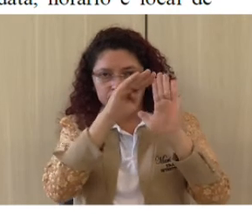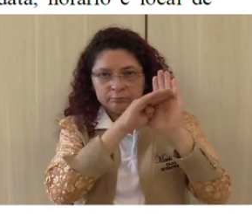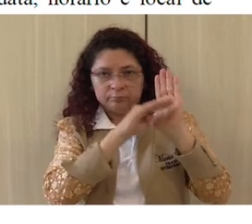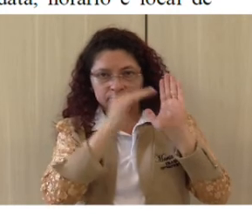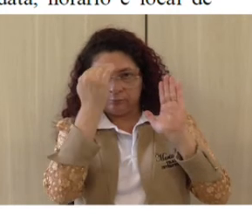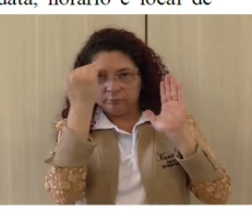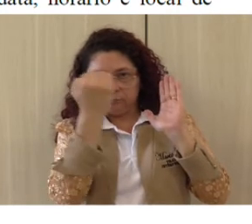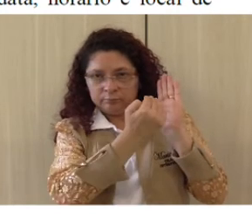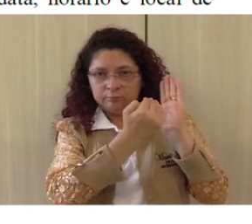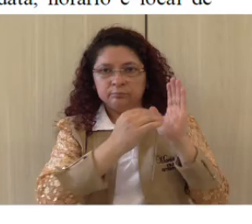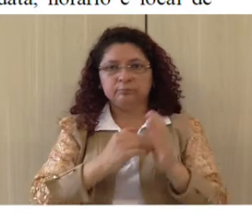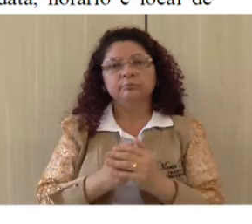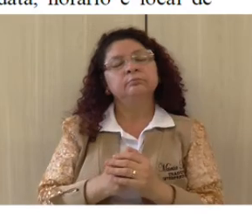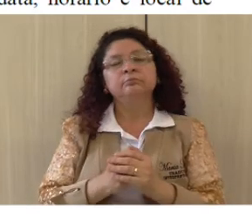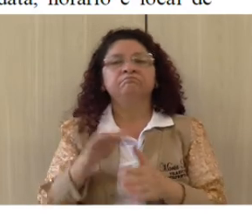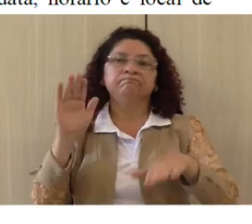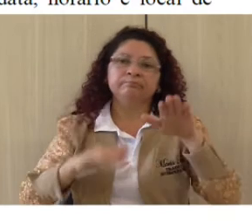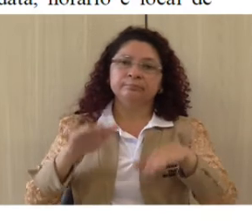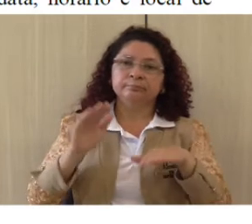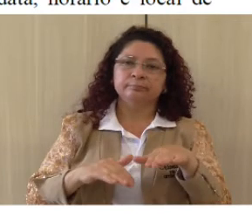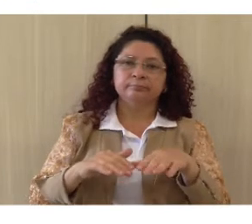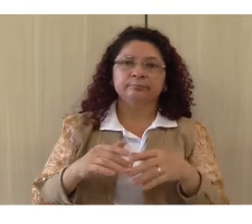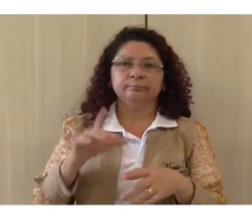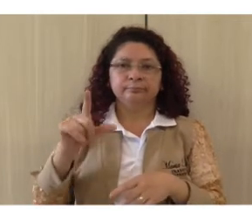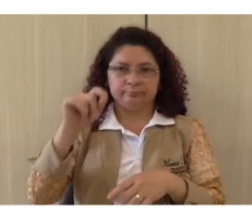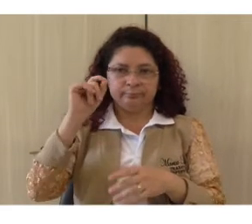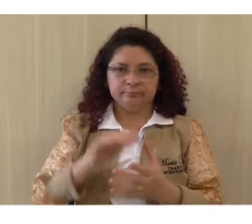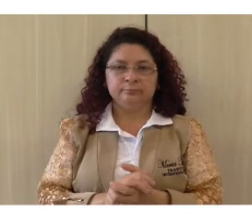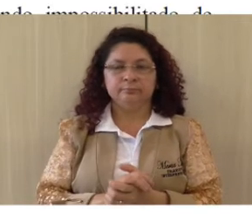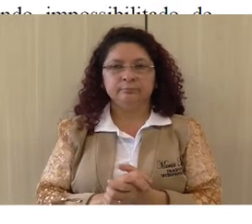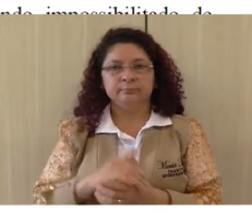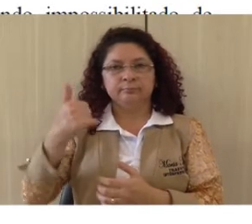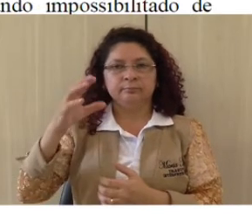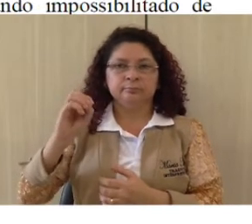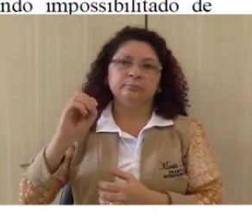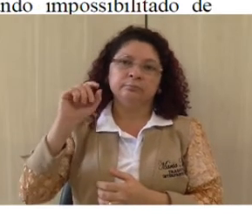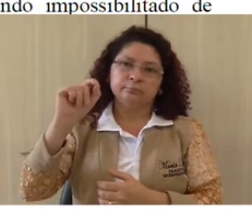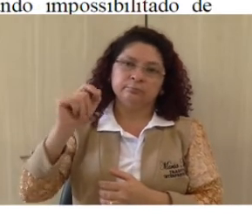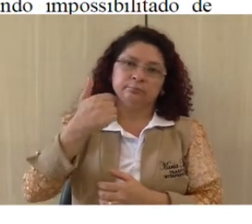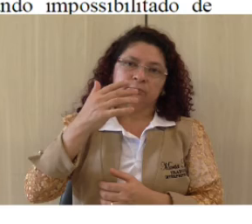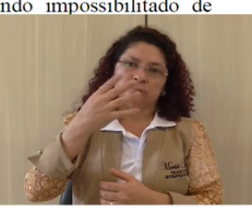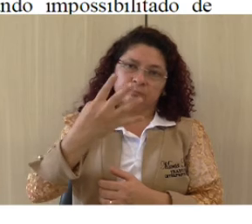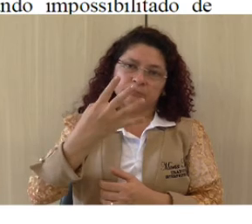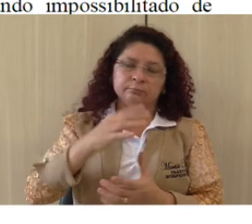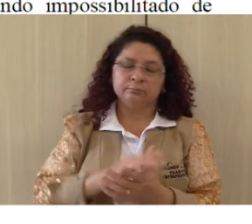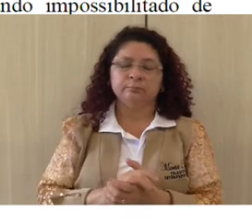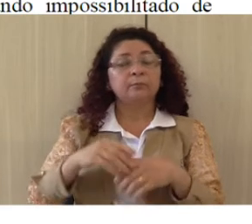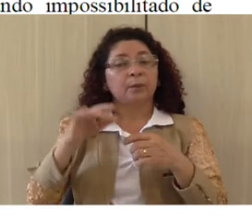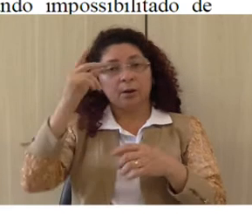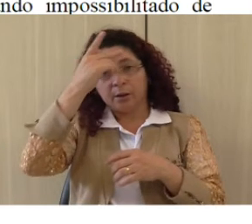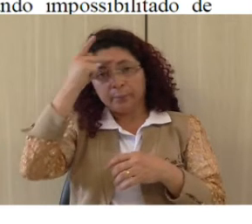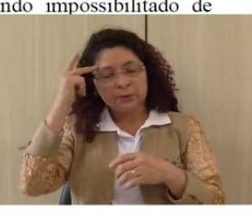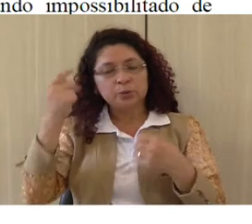de viabilidade e de razoabilidade para atendimento. Item 10.4. O candidato que necessitar